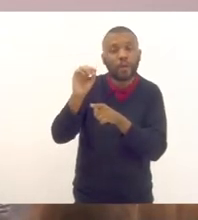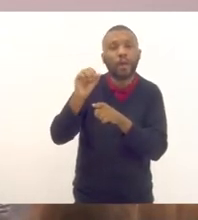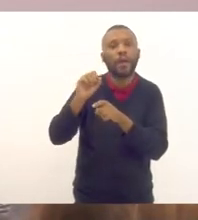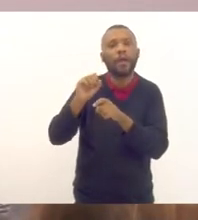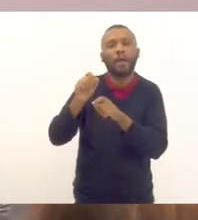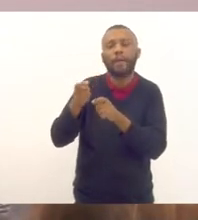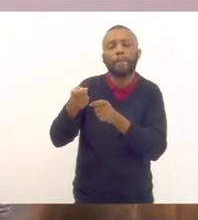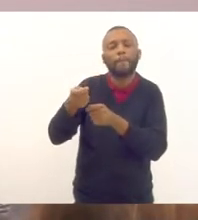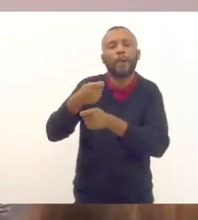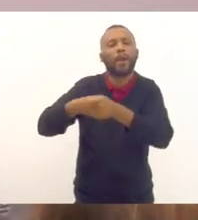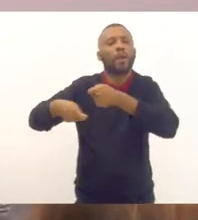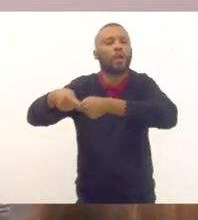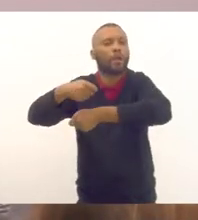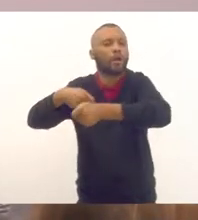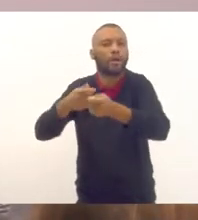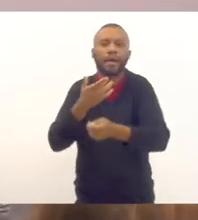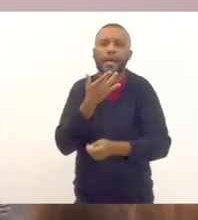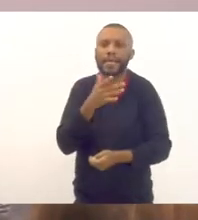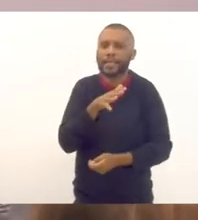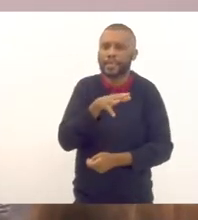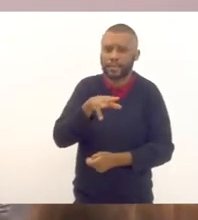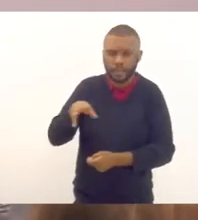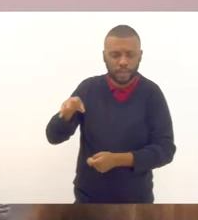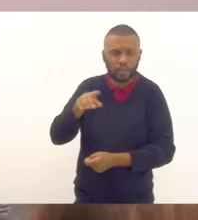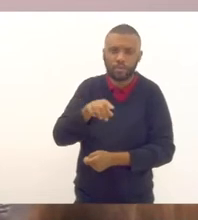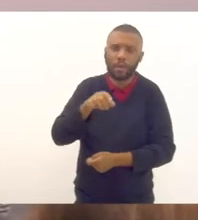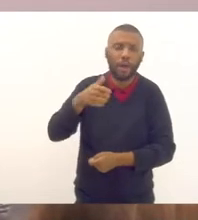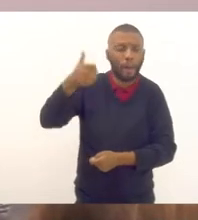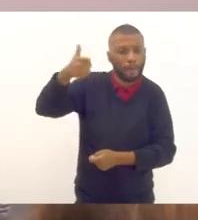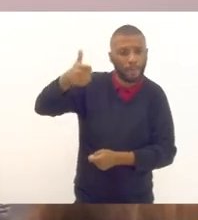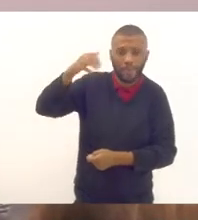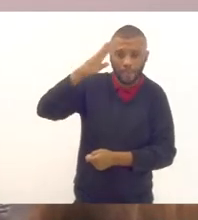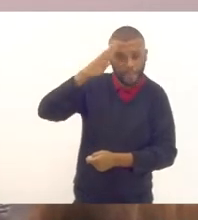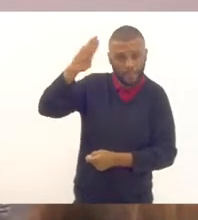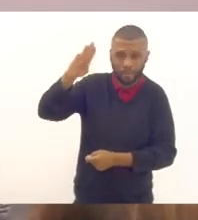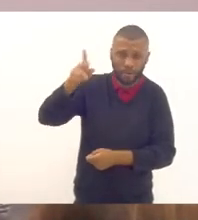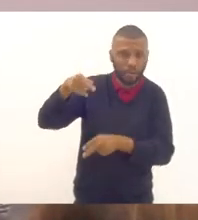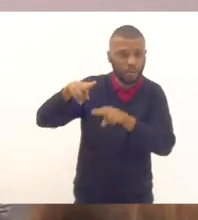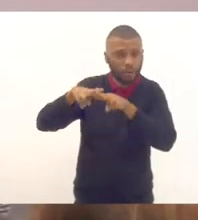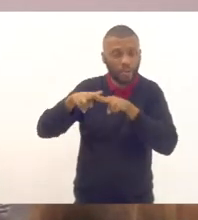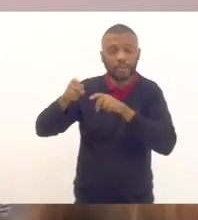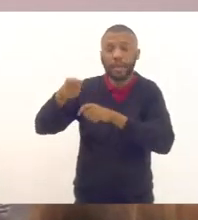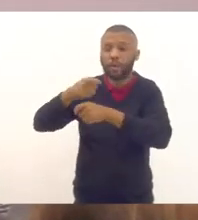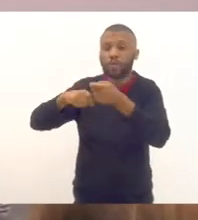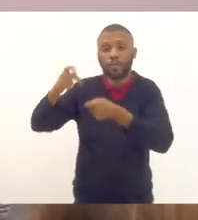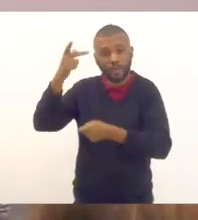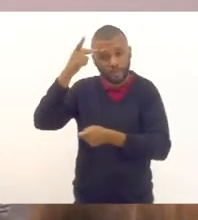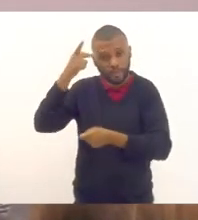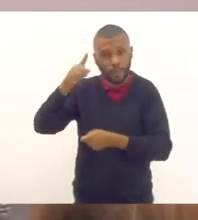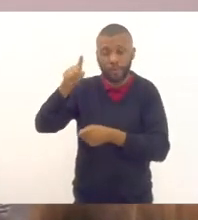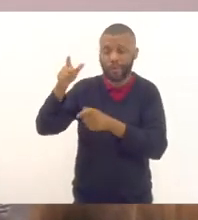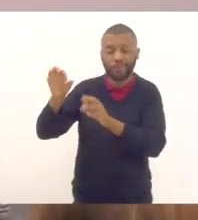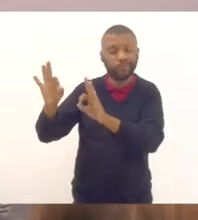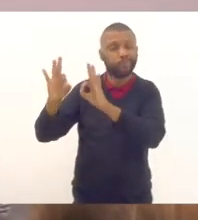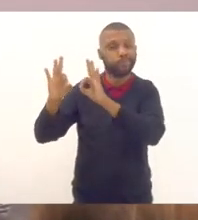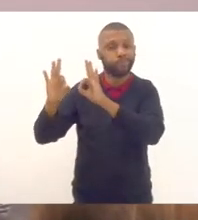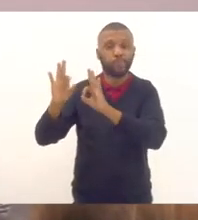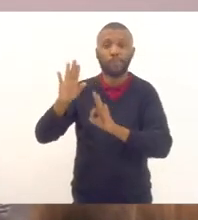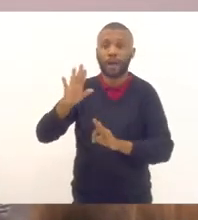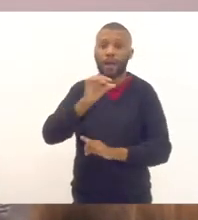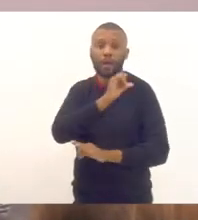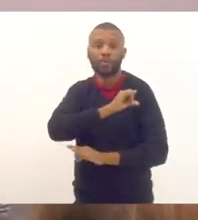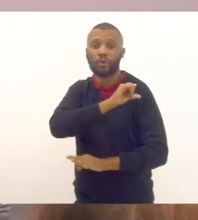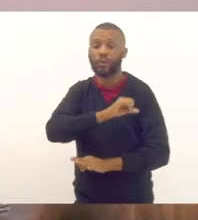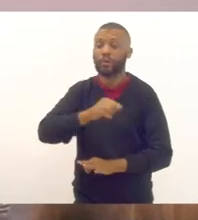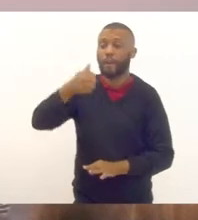Santos é o primeiro, sempre vai ser, por causa da pujança da economia de São Paulo, mas o Rio de Janeiro é o sétimo. Então, assim,